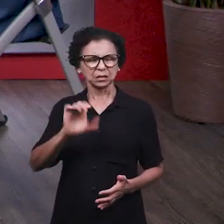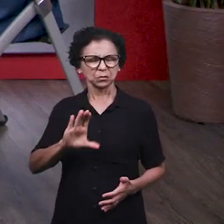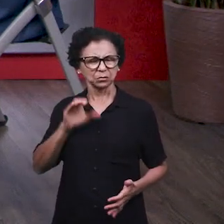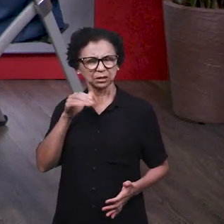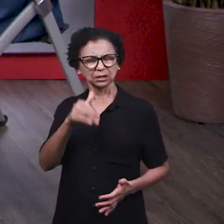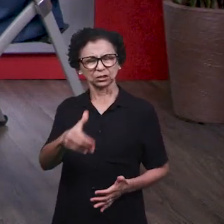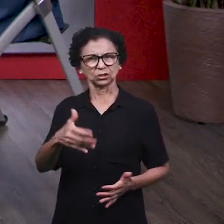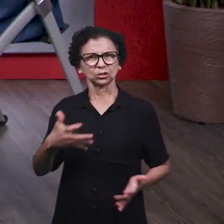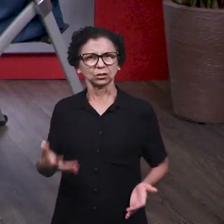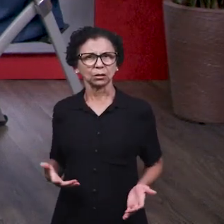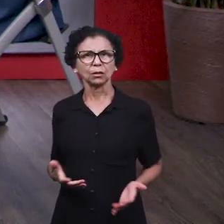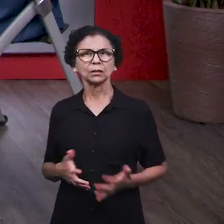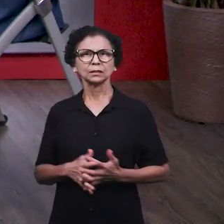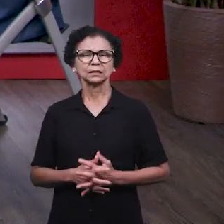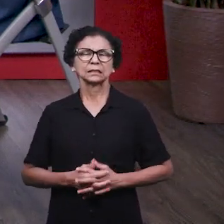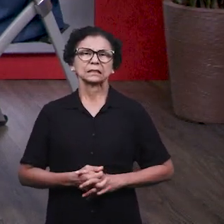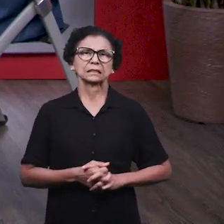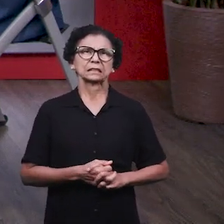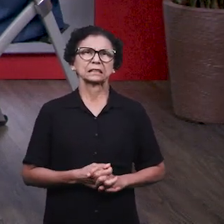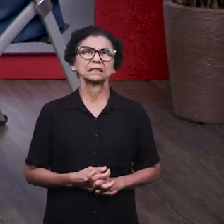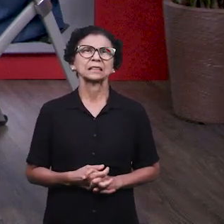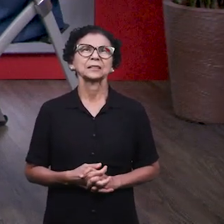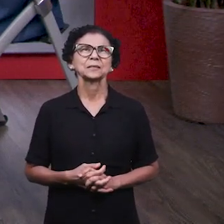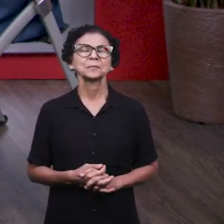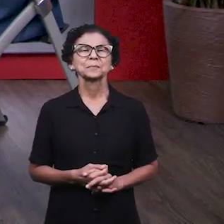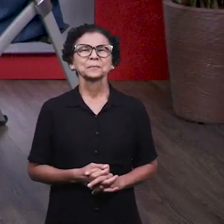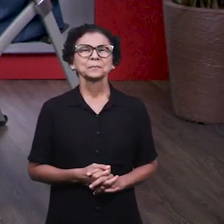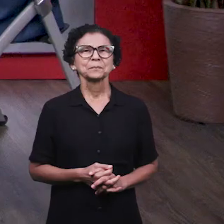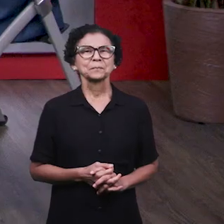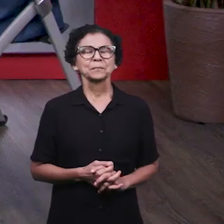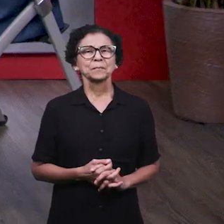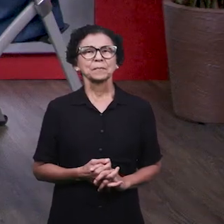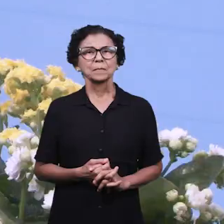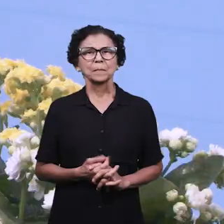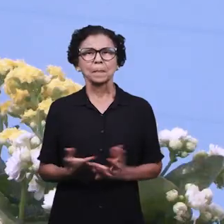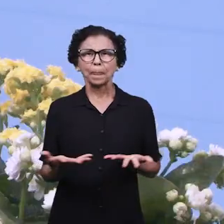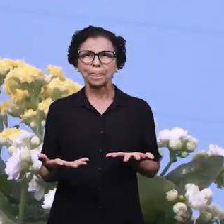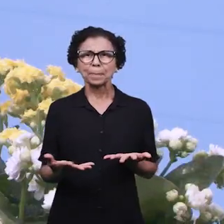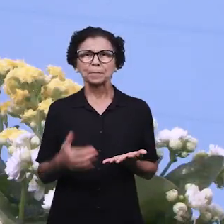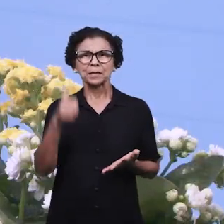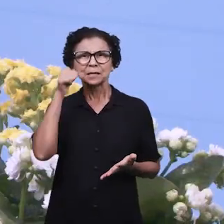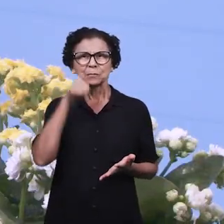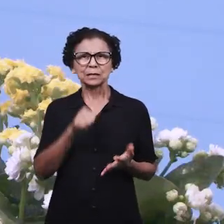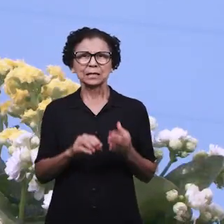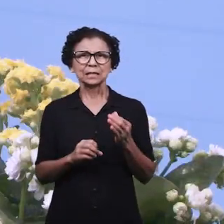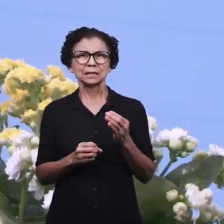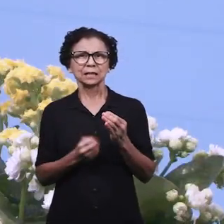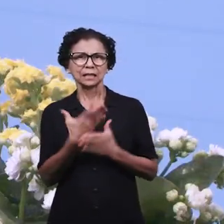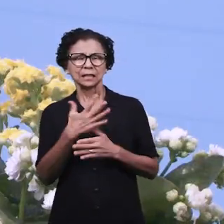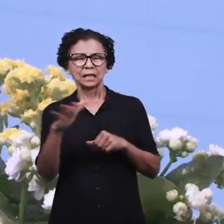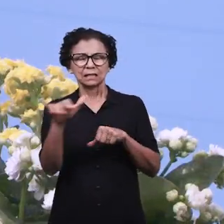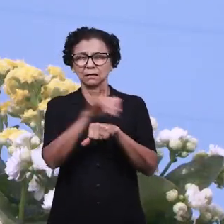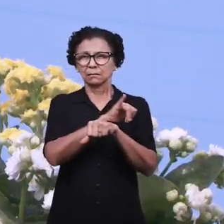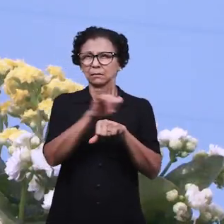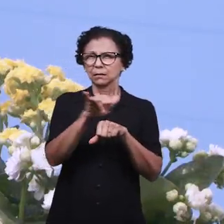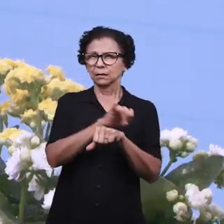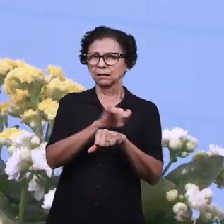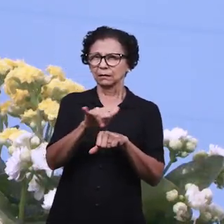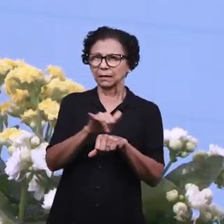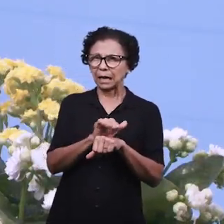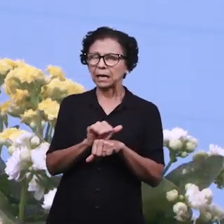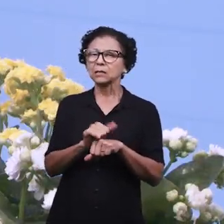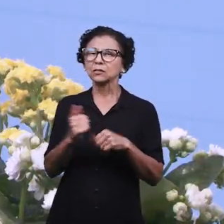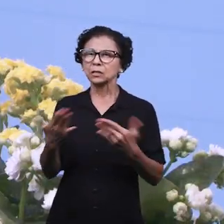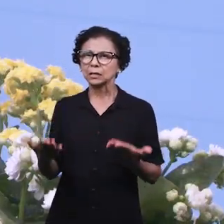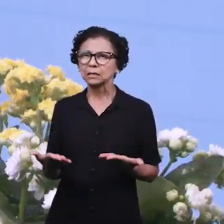E a gente Na vê uma palavra, né? Joquebede, olha, né, estratégias através da orientação de Deus, mulheres